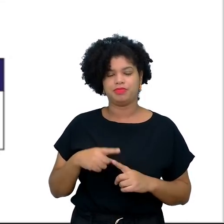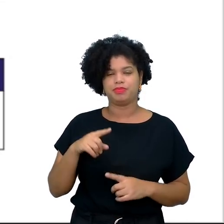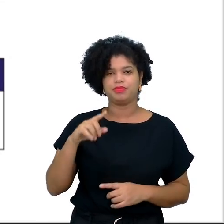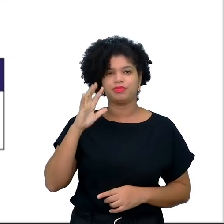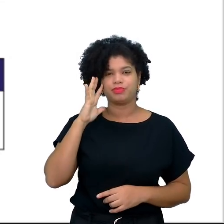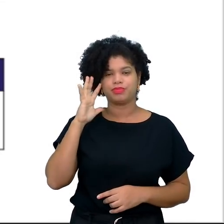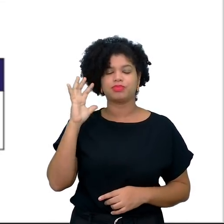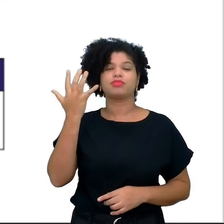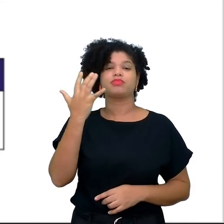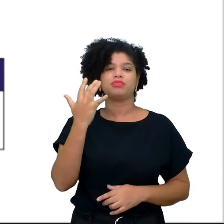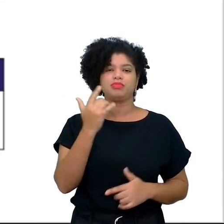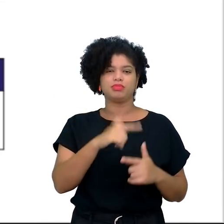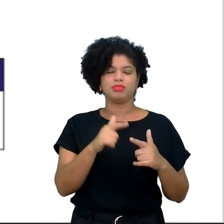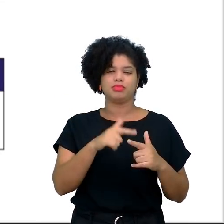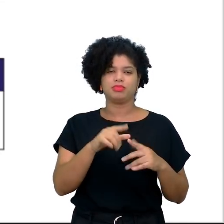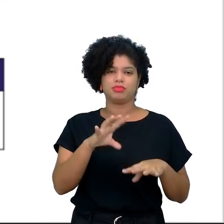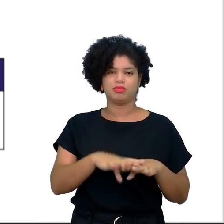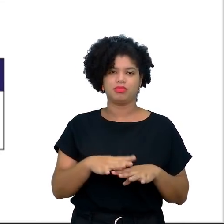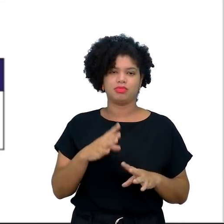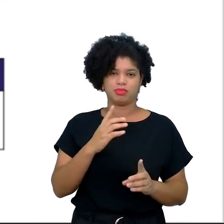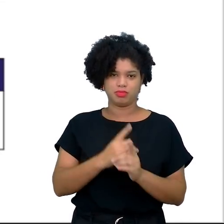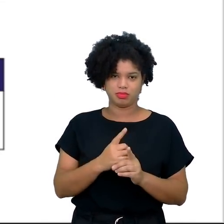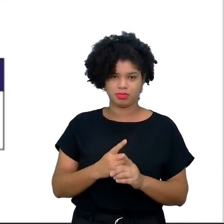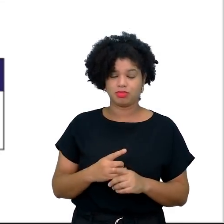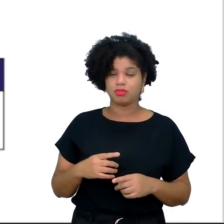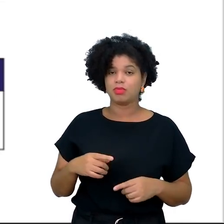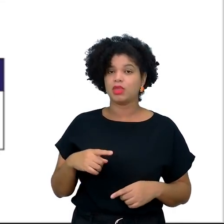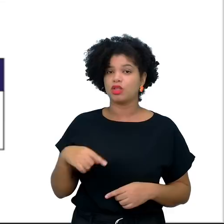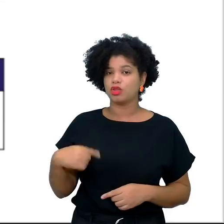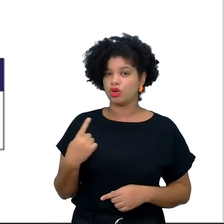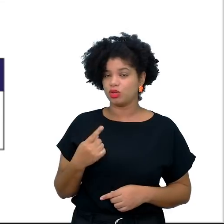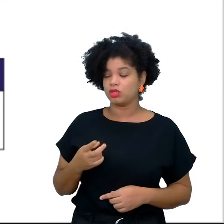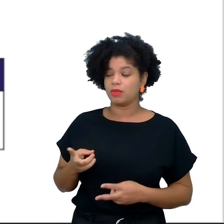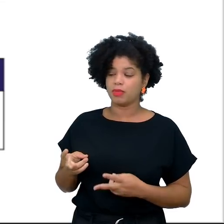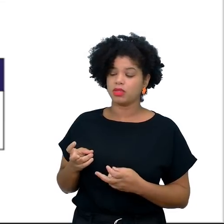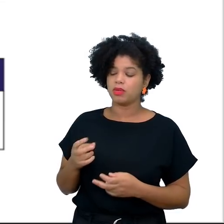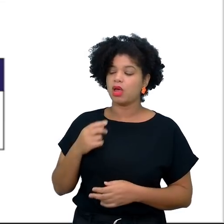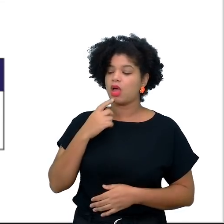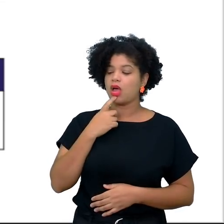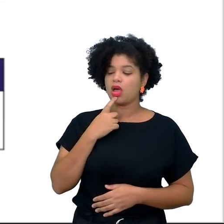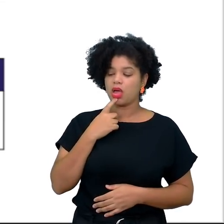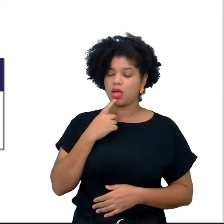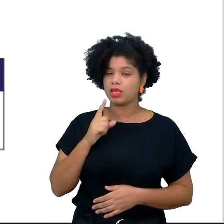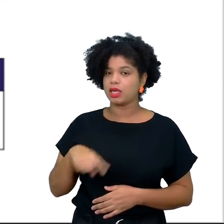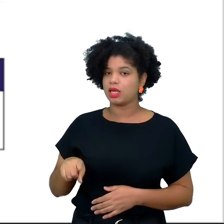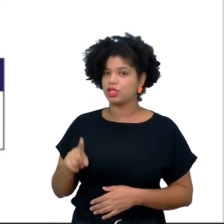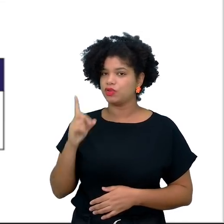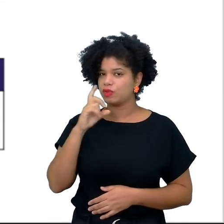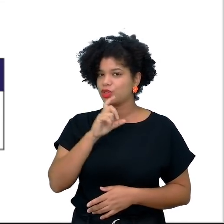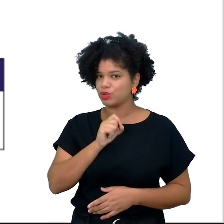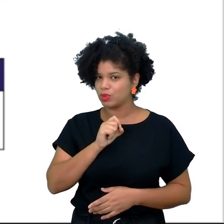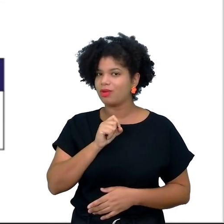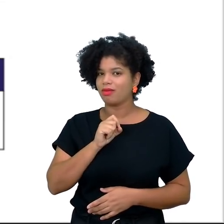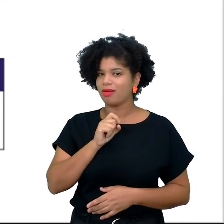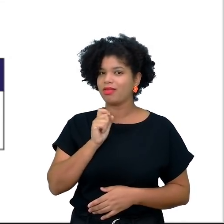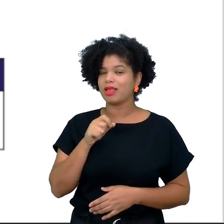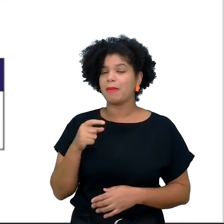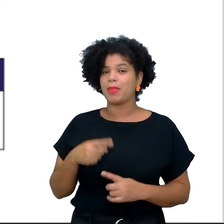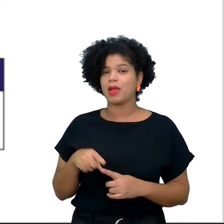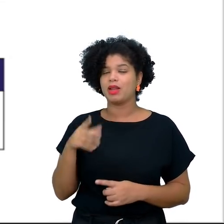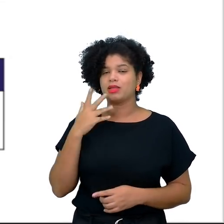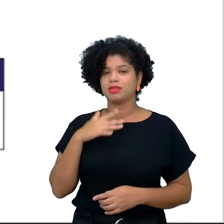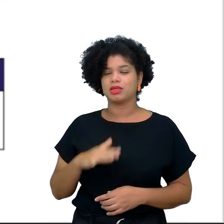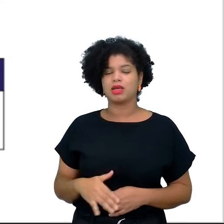solução, ela precisa perceber que se uma criança tem a mais que a outra, significa que a outra tem